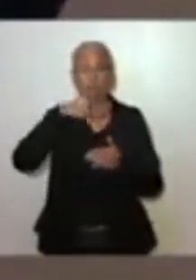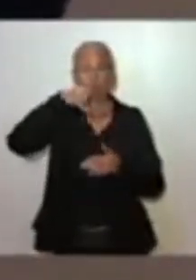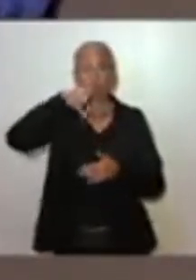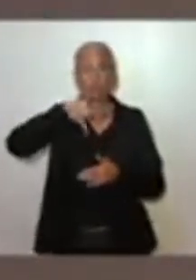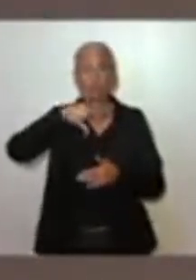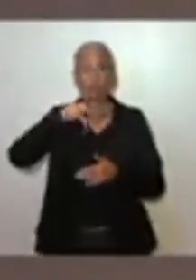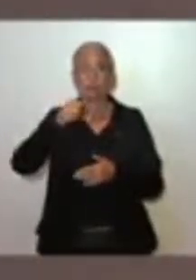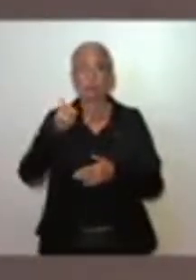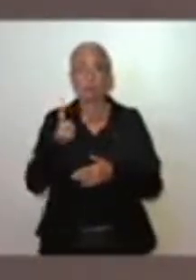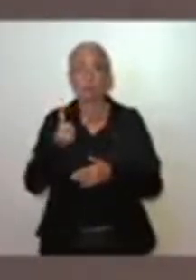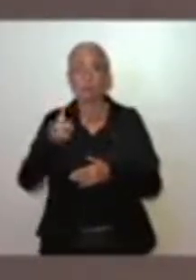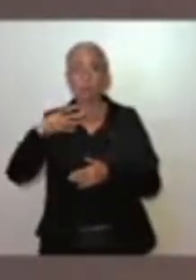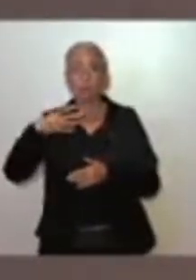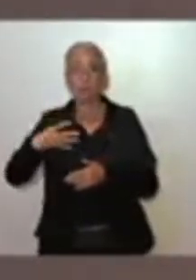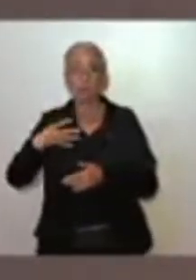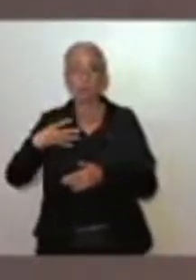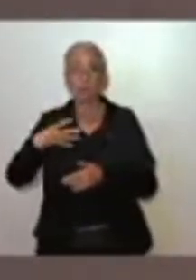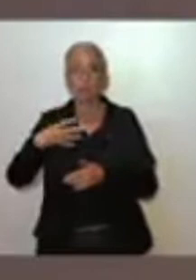1964/1985